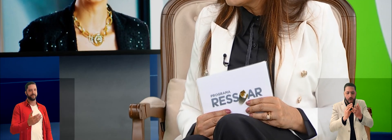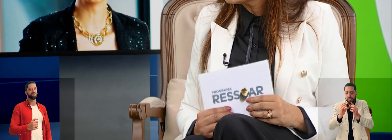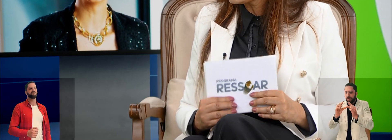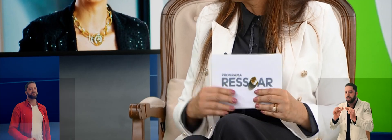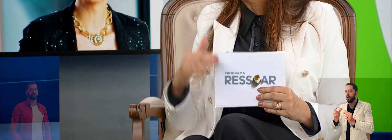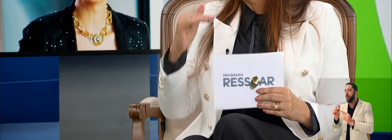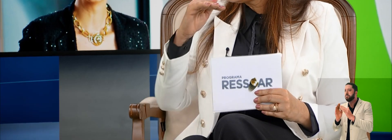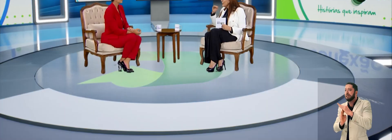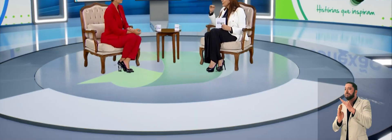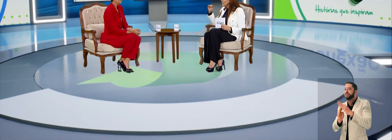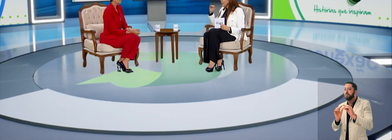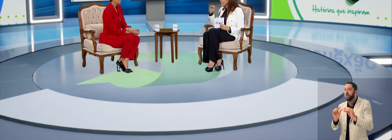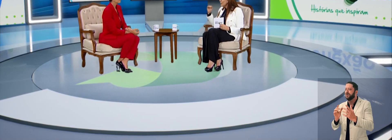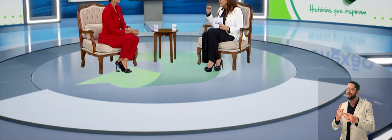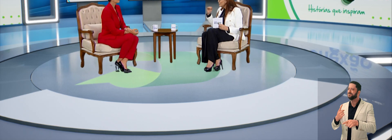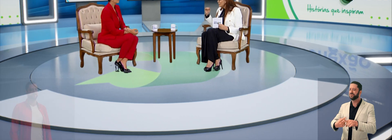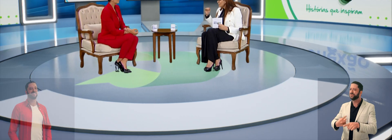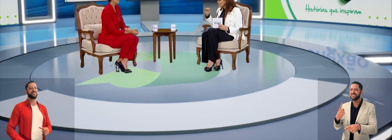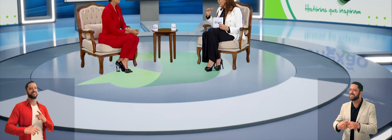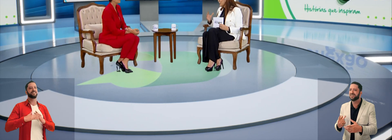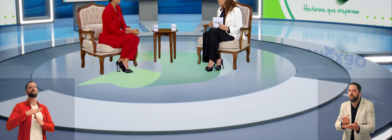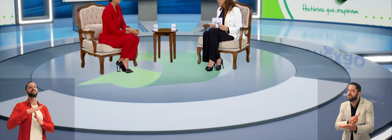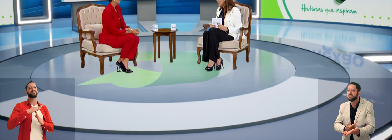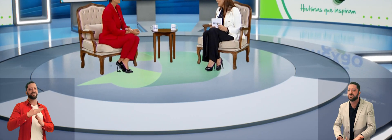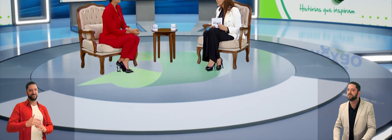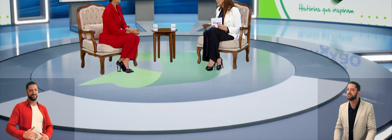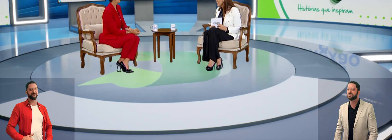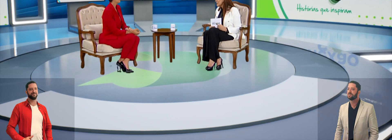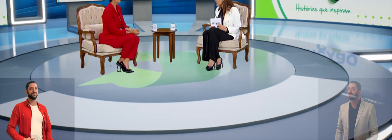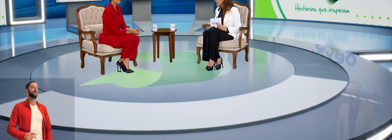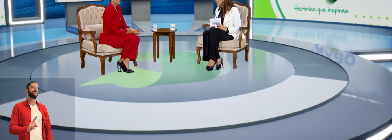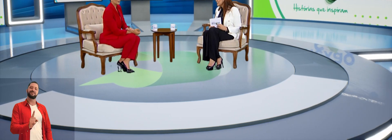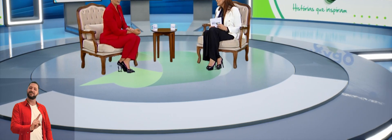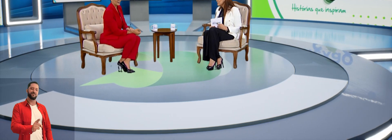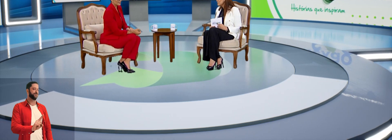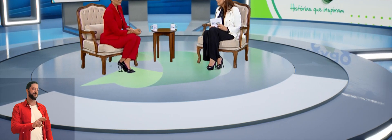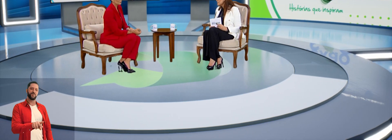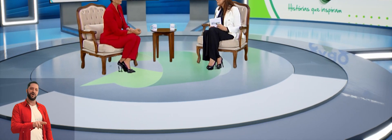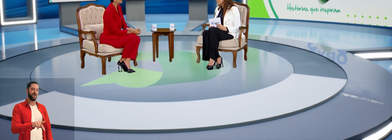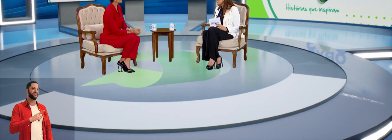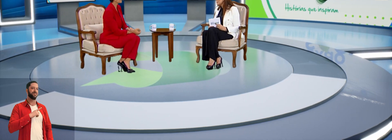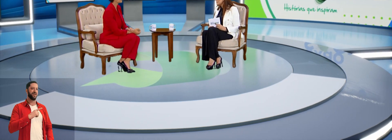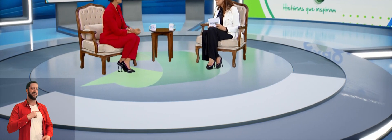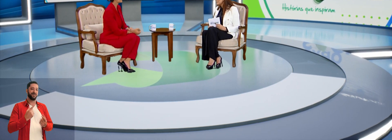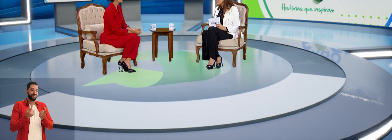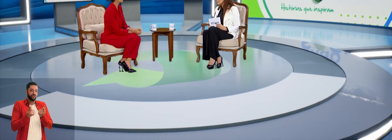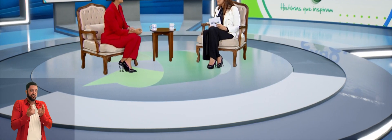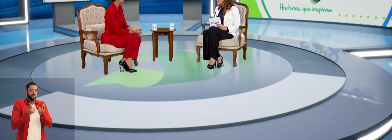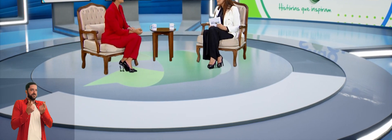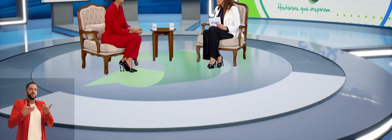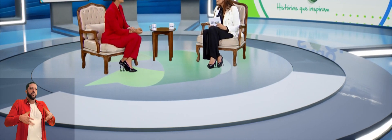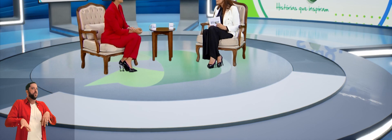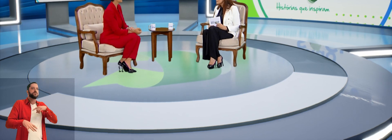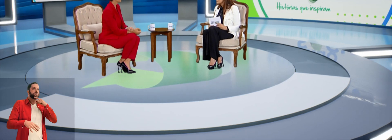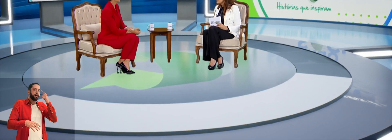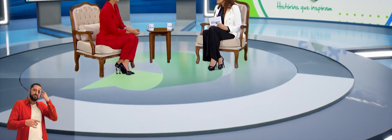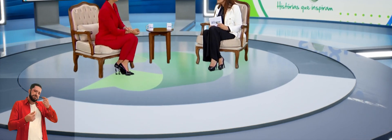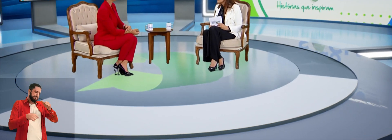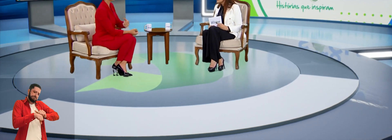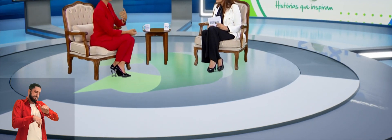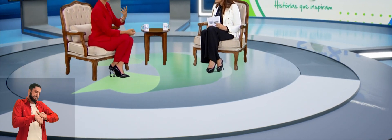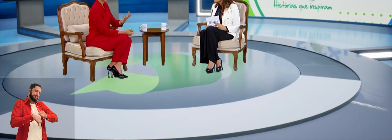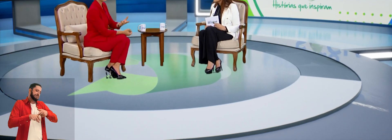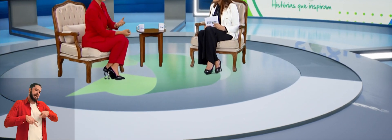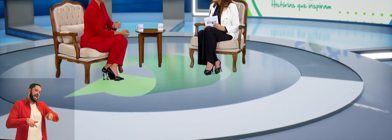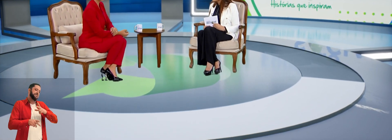dinheiro. Só consegue até aquele limite. Será que é por acaso, Grace? Não é por acaso. É o bloqueio de escassez gritando dentro dela, né? E